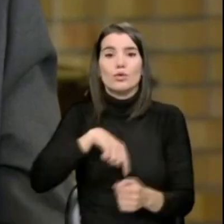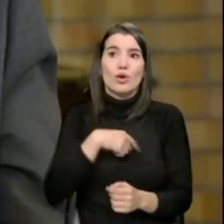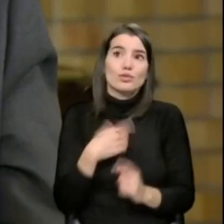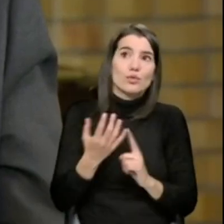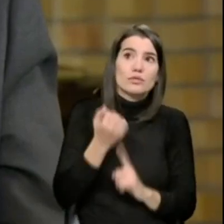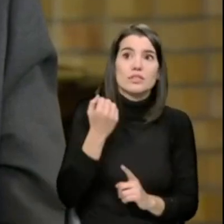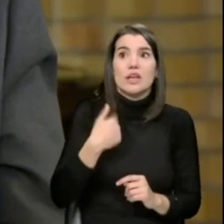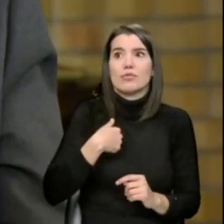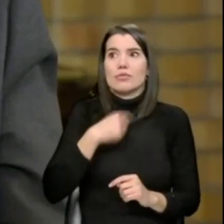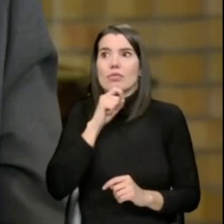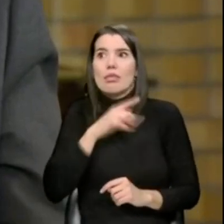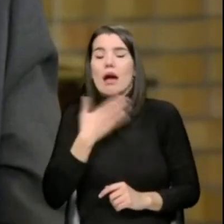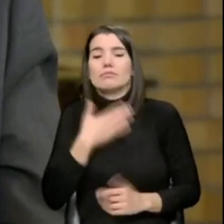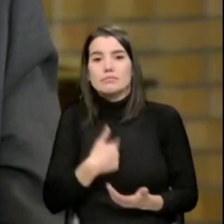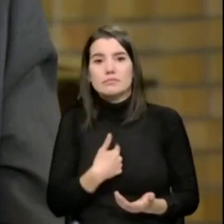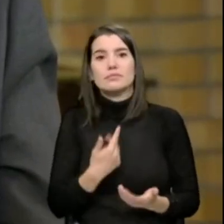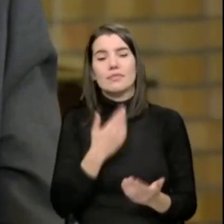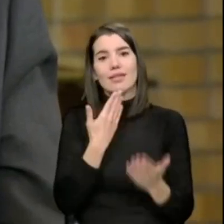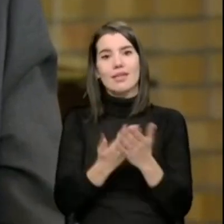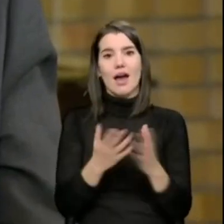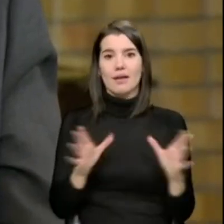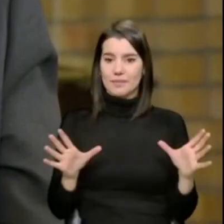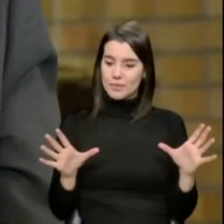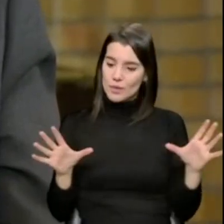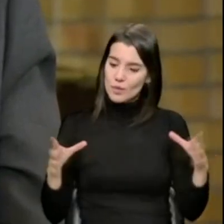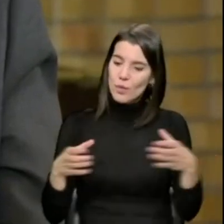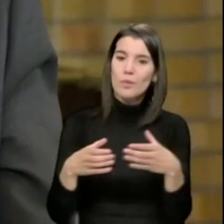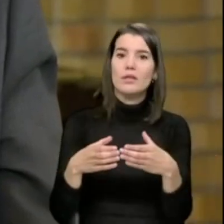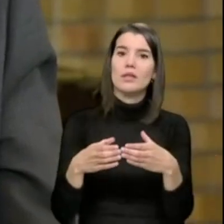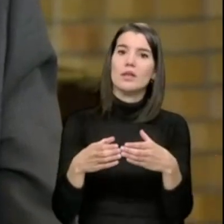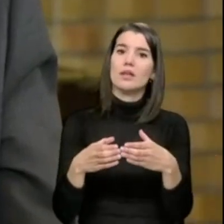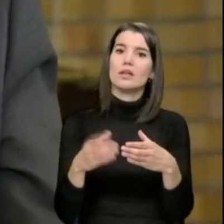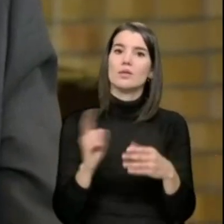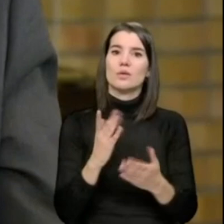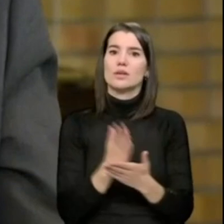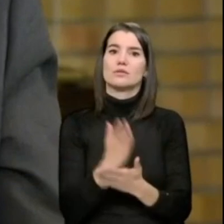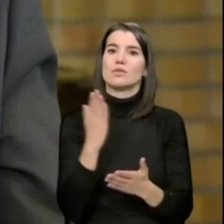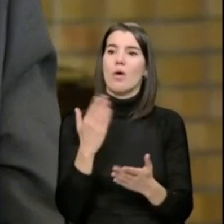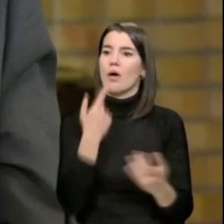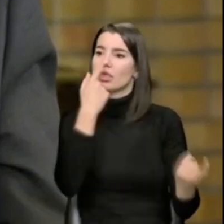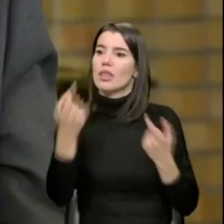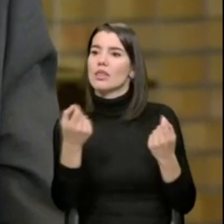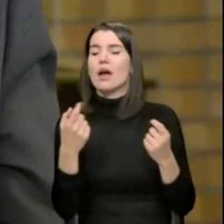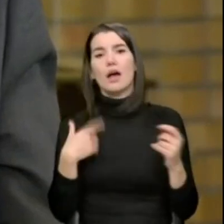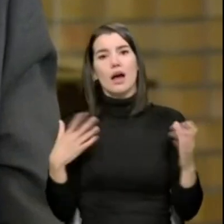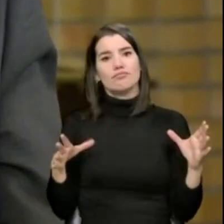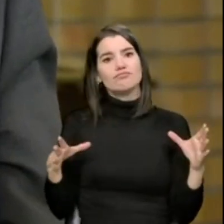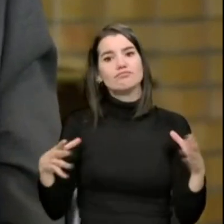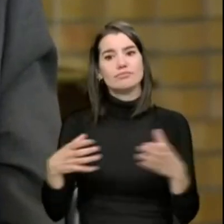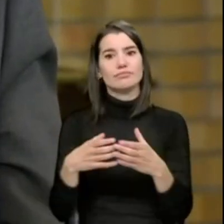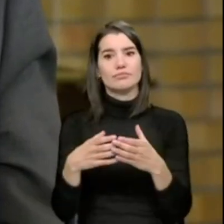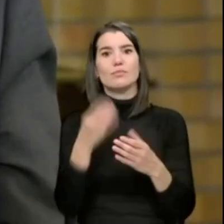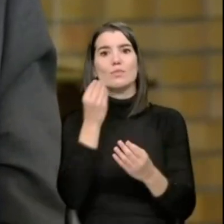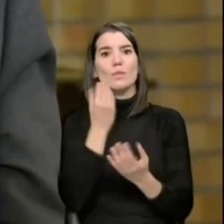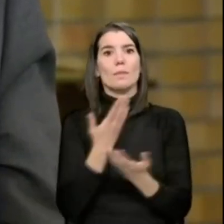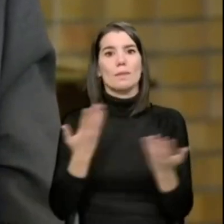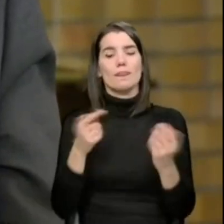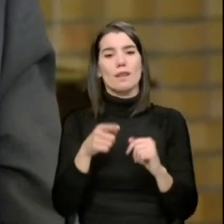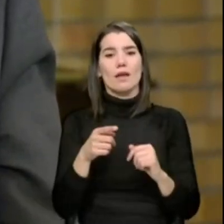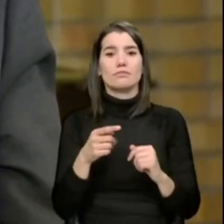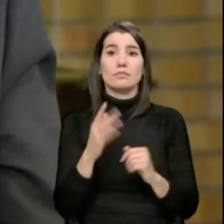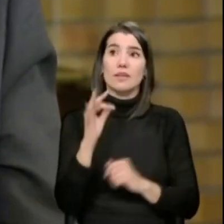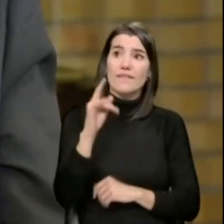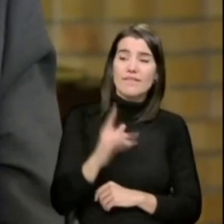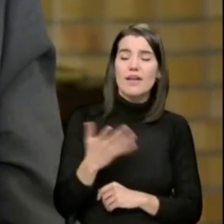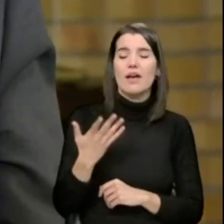e soubermos, uma comunidade, que não é simplesmente só ter um comum. Isso passa muito pela descoberta da experiência da